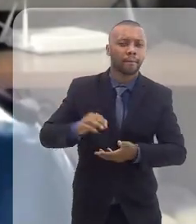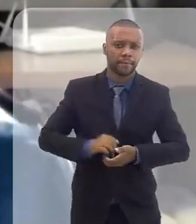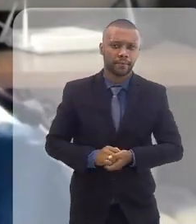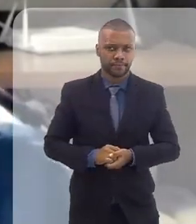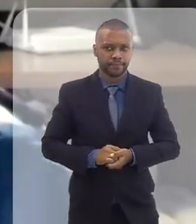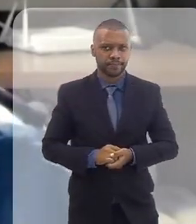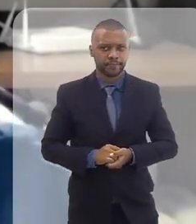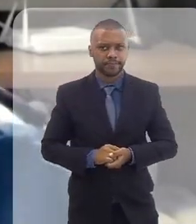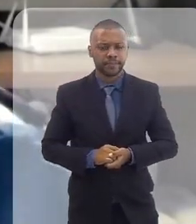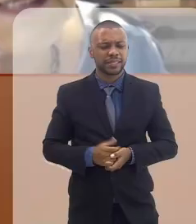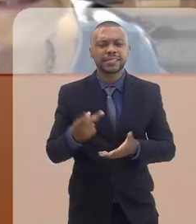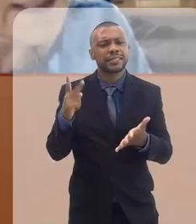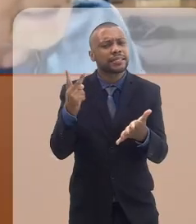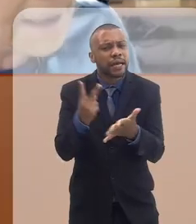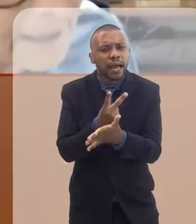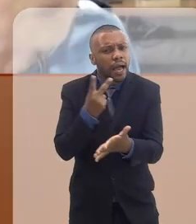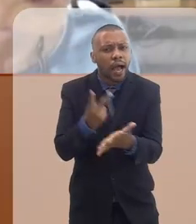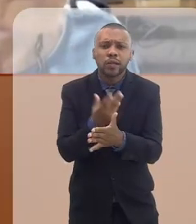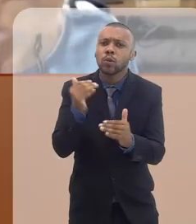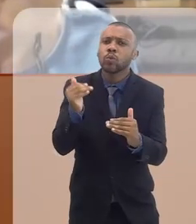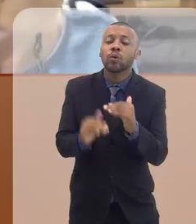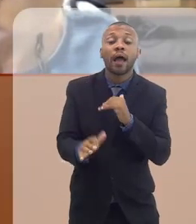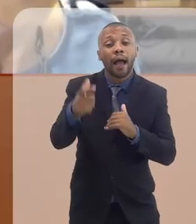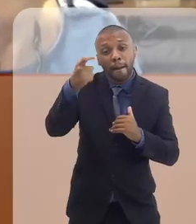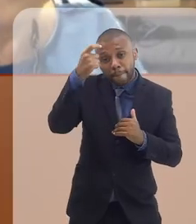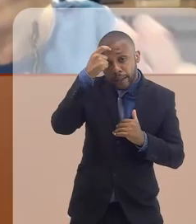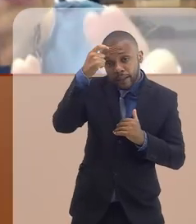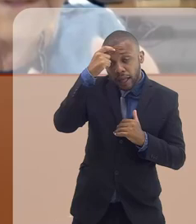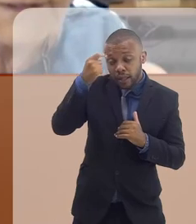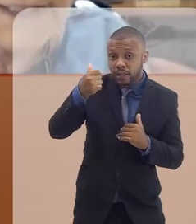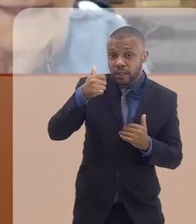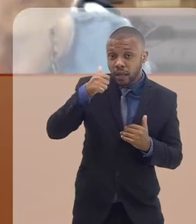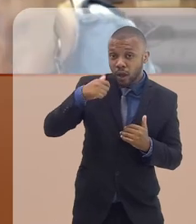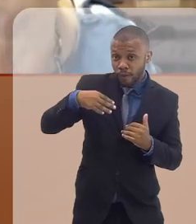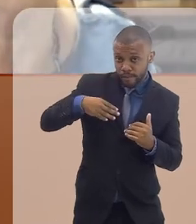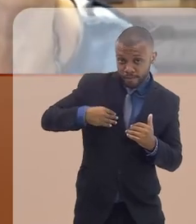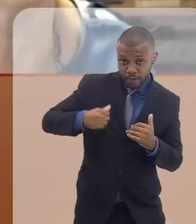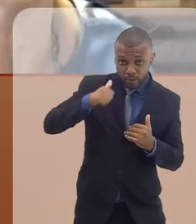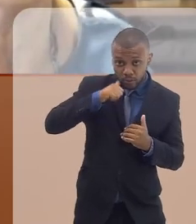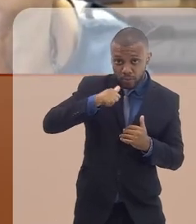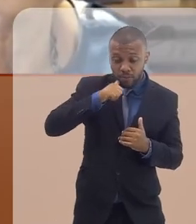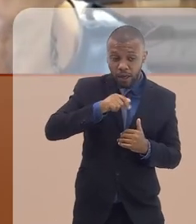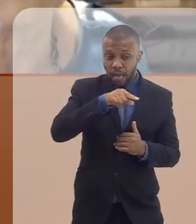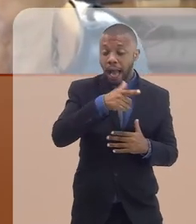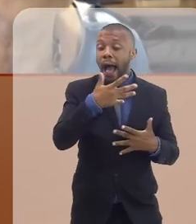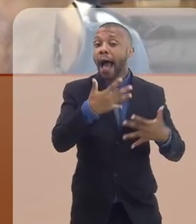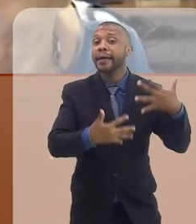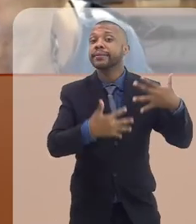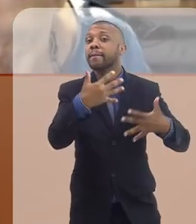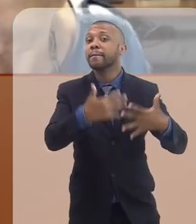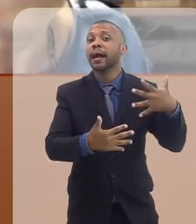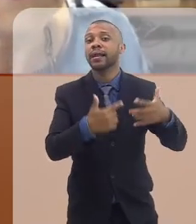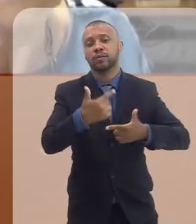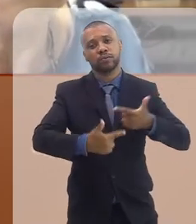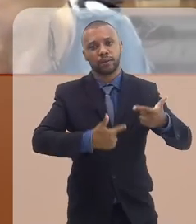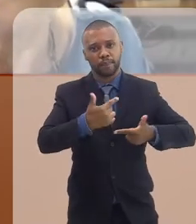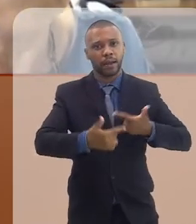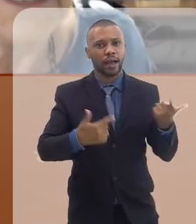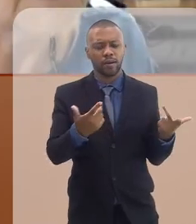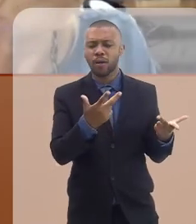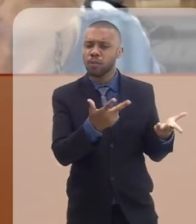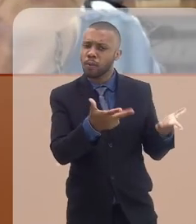homem? Está errado. A mentalidade é que o filho de uma mulher atrapalha na carreira dela,